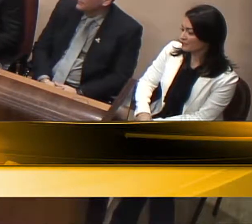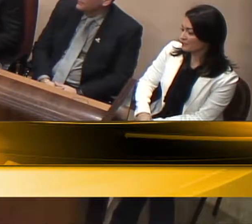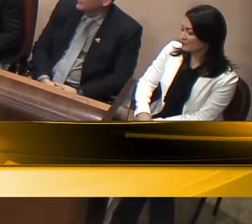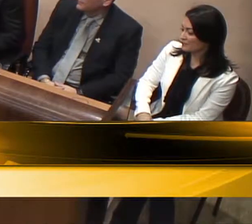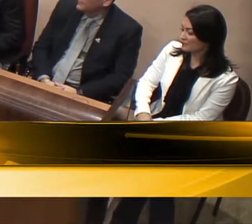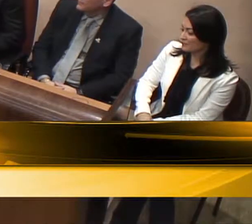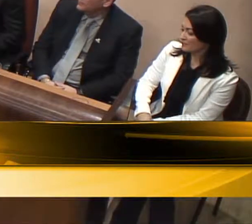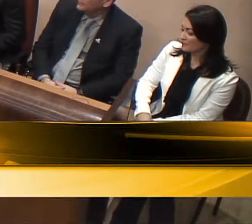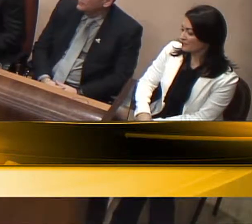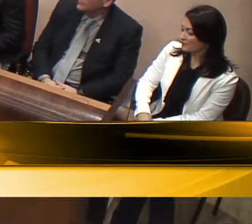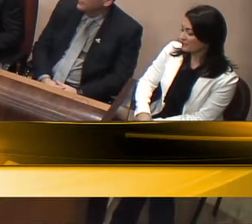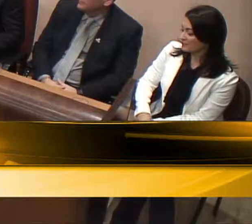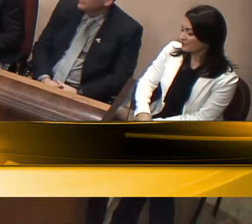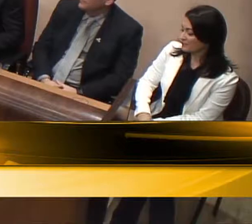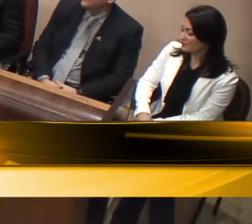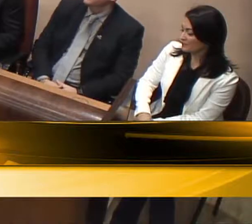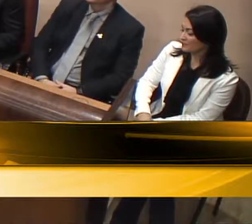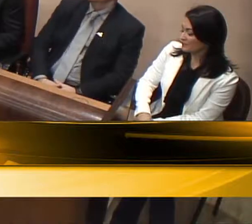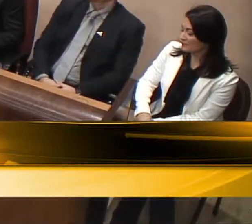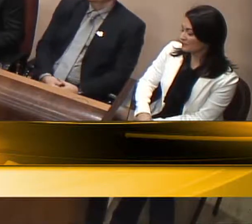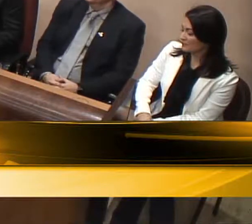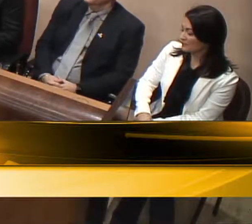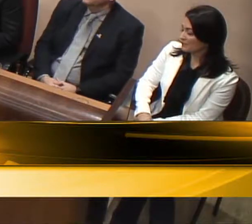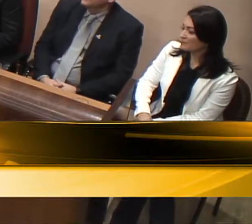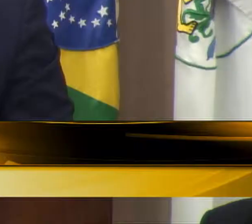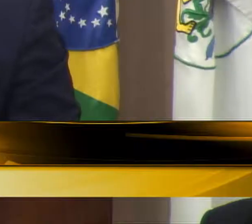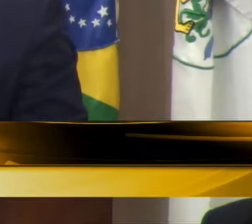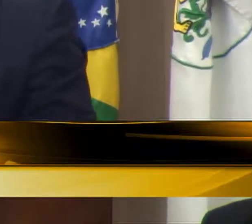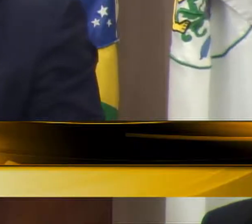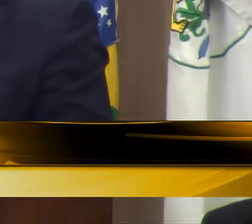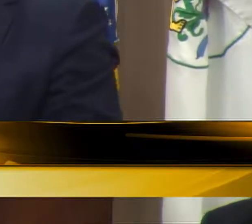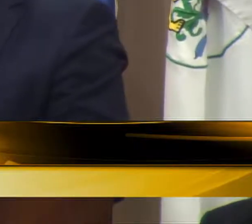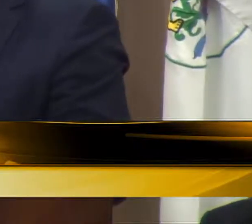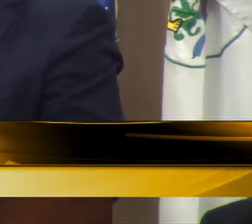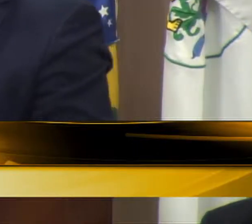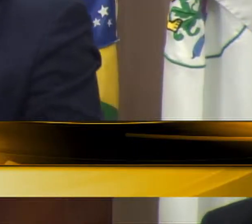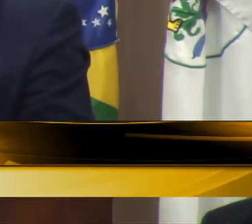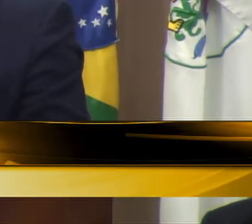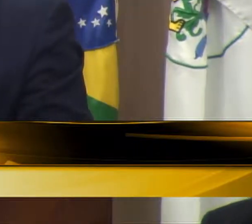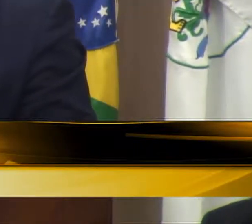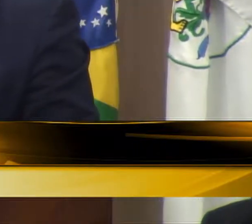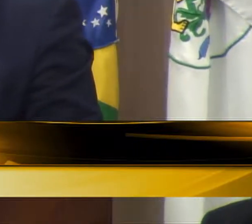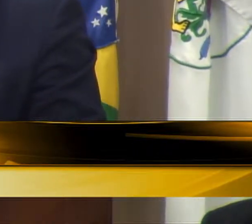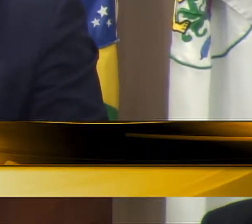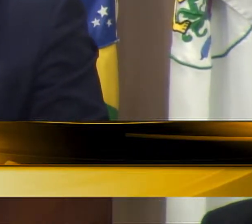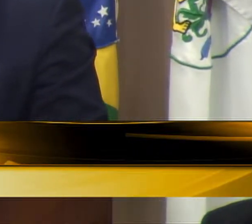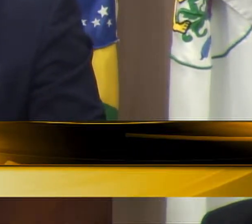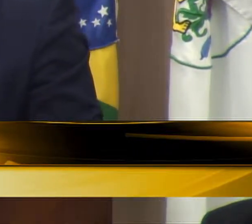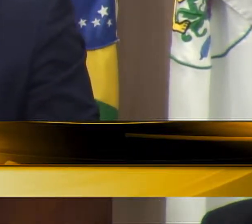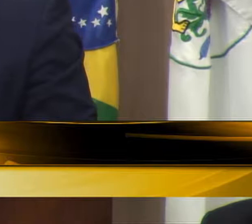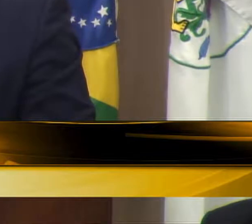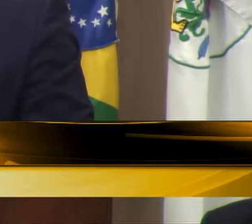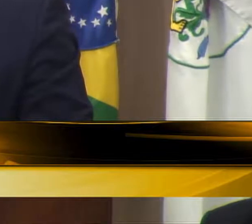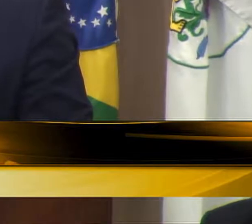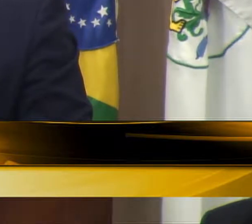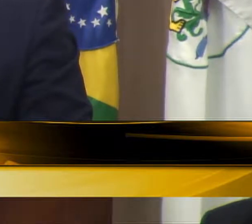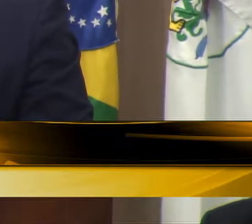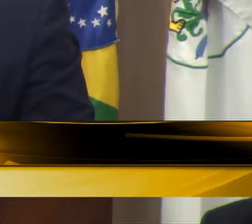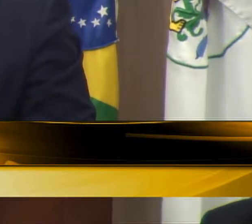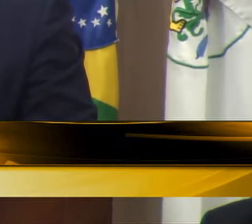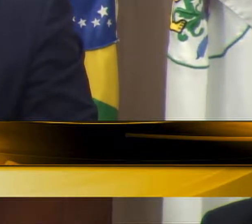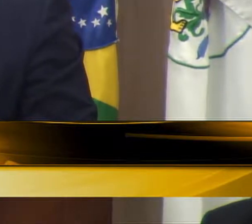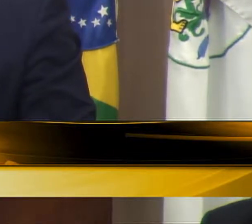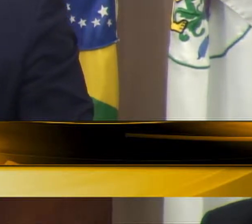Senhor presidente Flávio Cassina, saudando o senhor, saúdo aos demais homenageados, doutor André, doutor